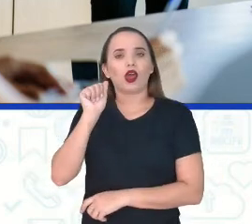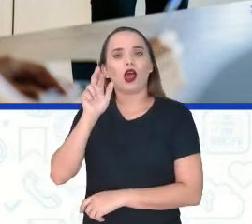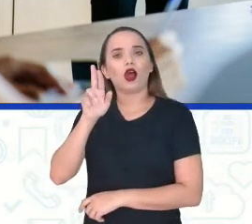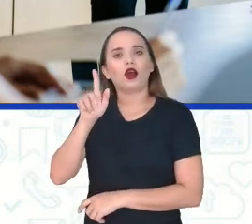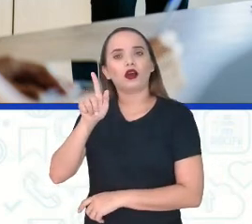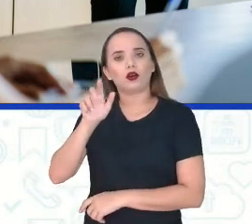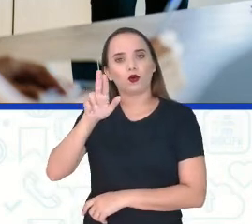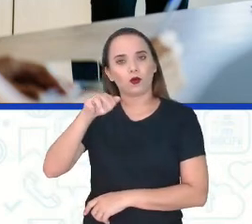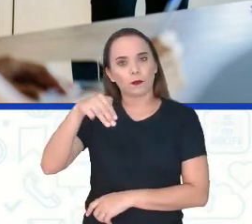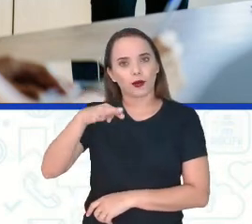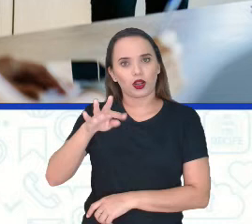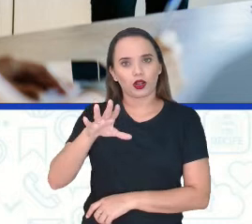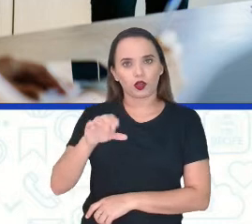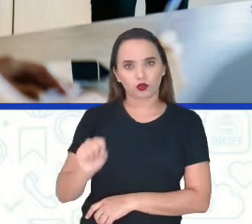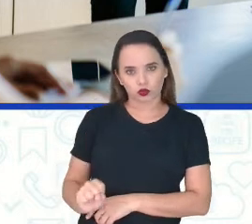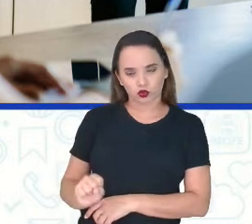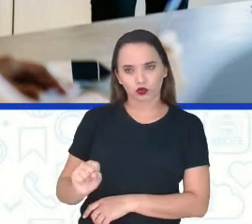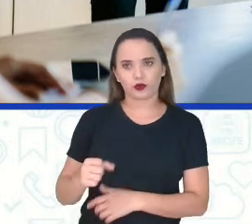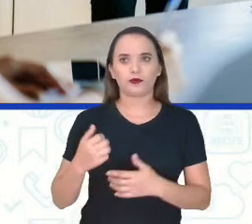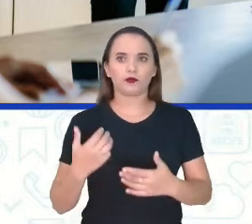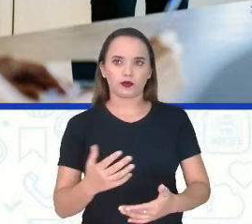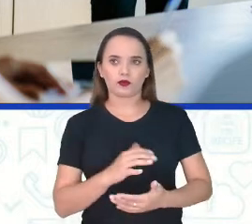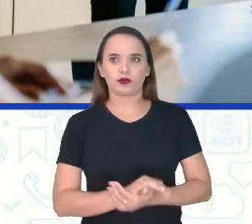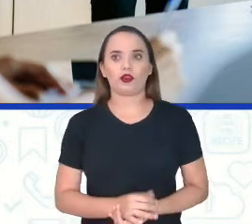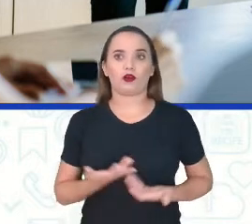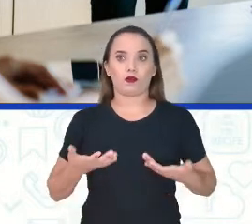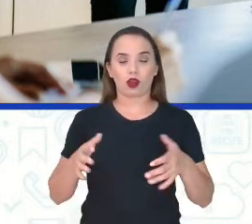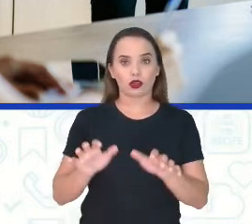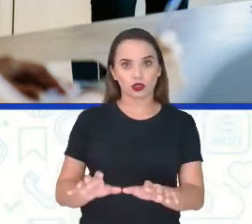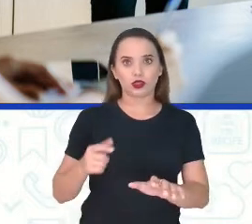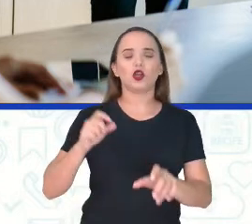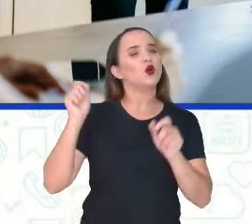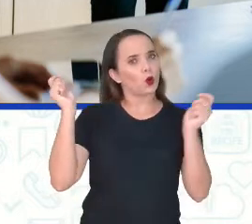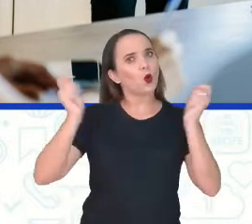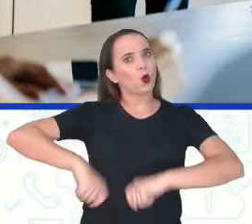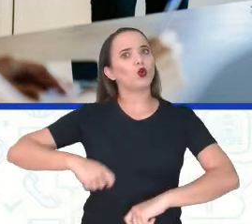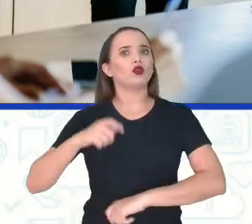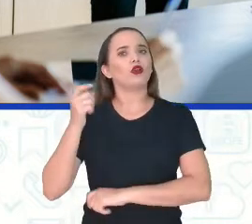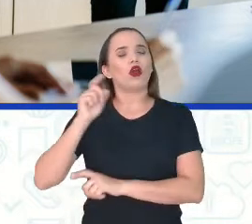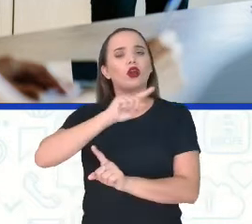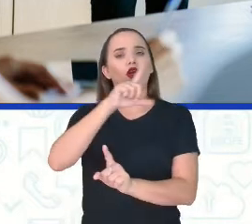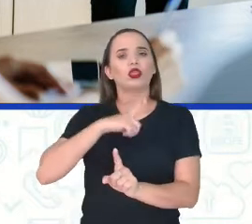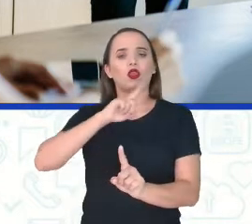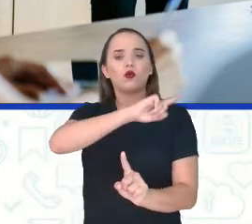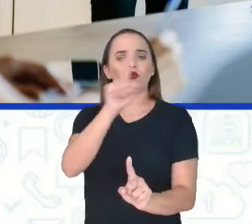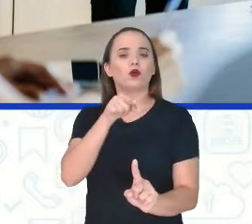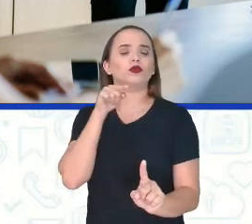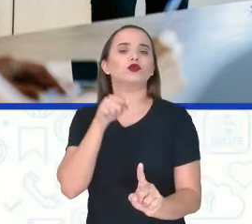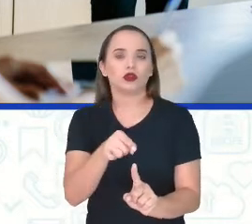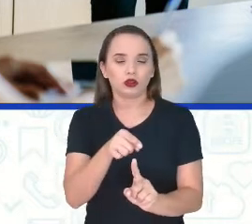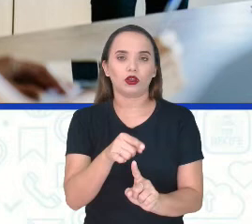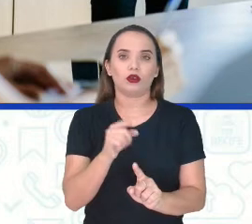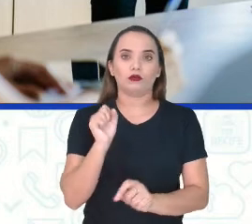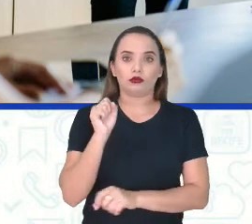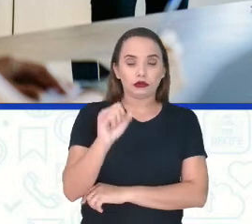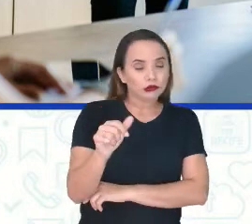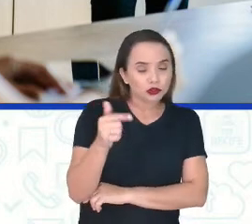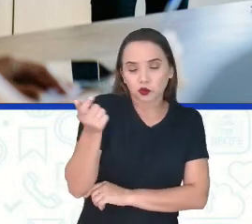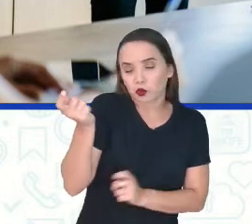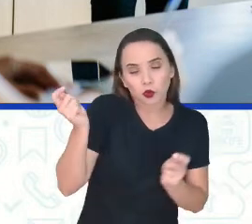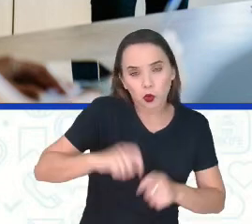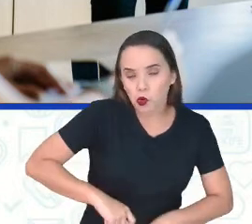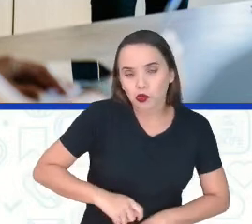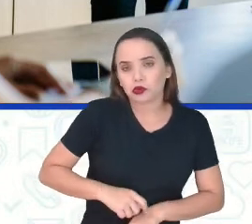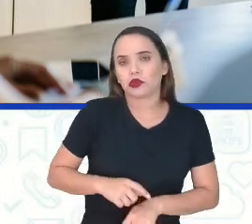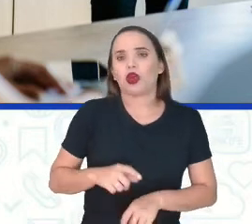tá? Só deste modo conseguirá cumprir com seus objetivos. Caso contrário, corre o risco de ser contestado